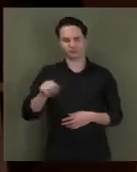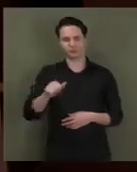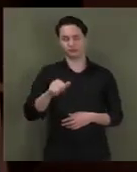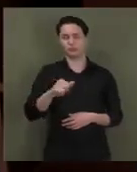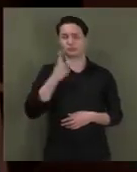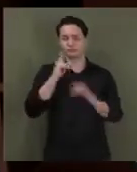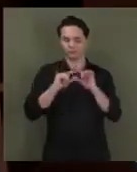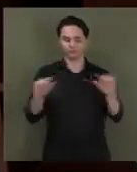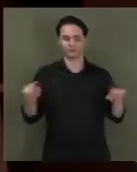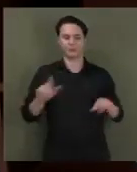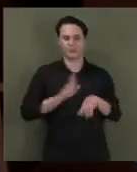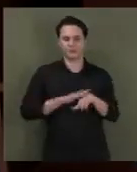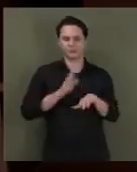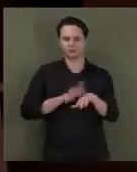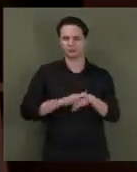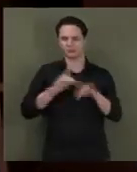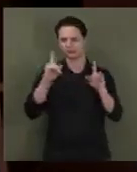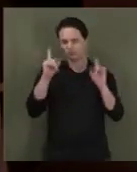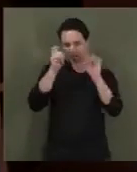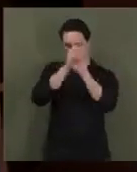Tempo Subterrâneo,